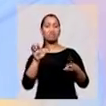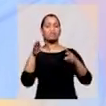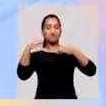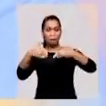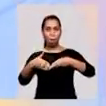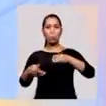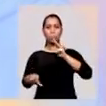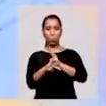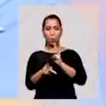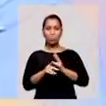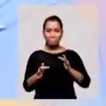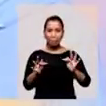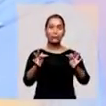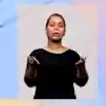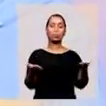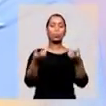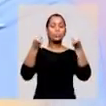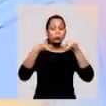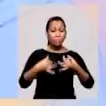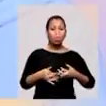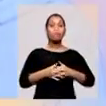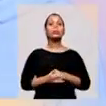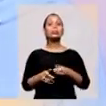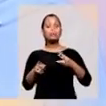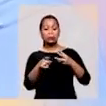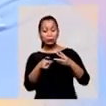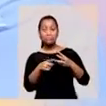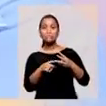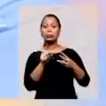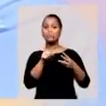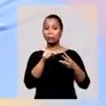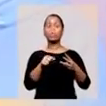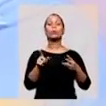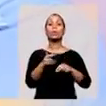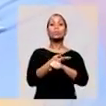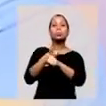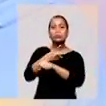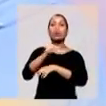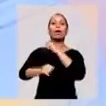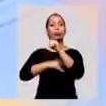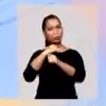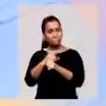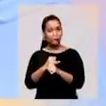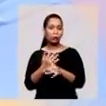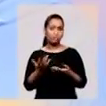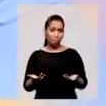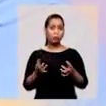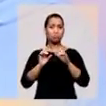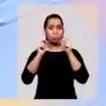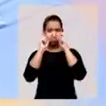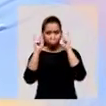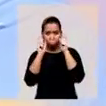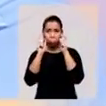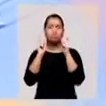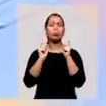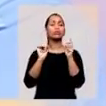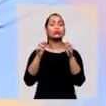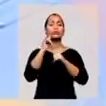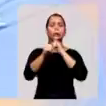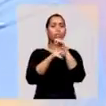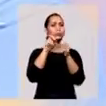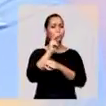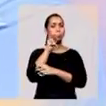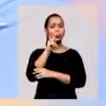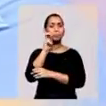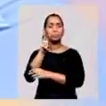bem focados da área técnica, que nós falávamos até agora há pouco, e também essa questão de buscar nesses canais, estar ligados hoje